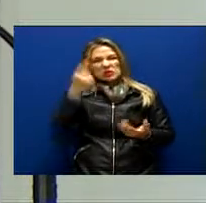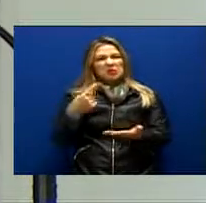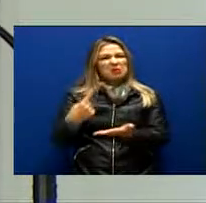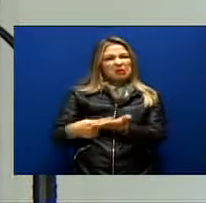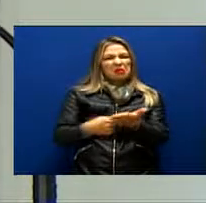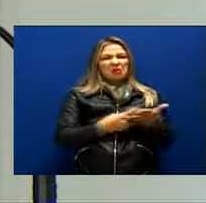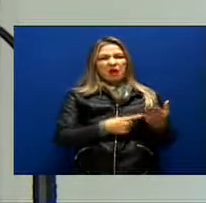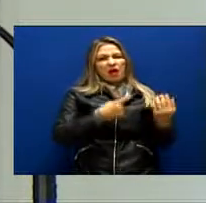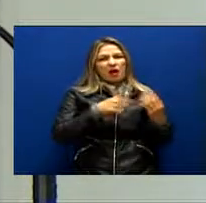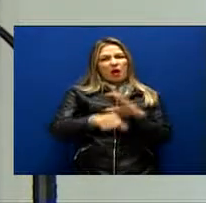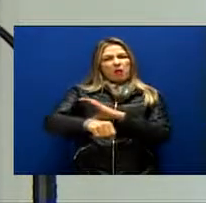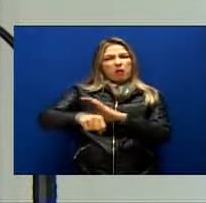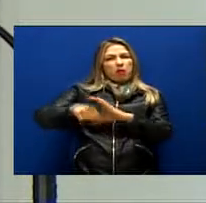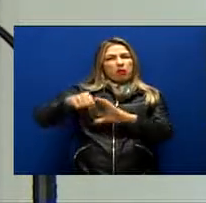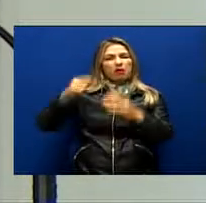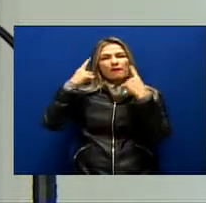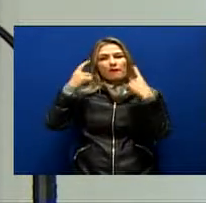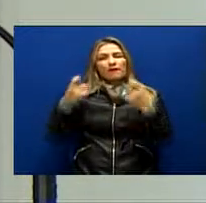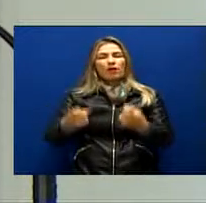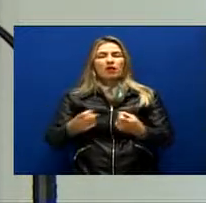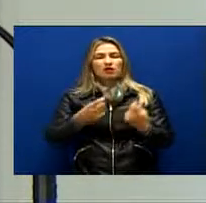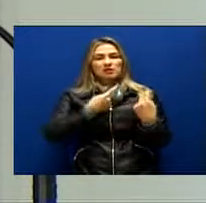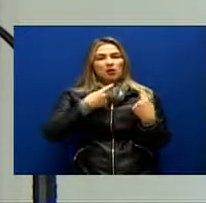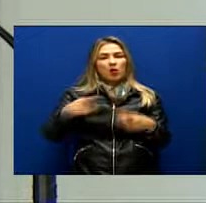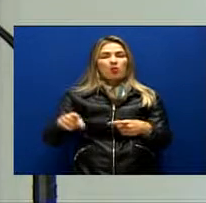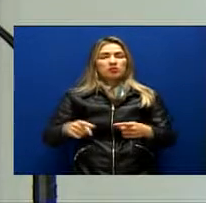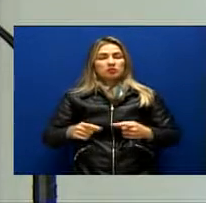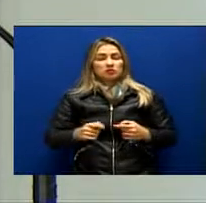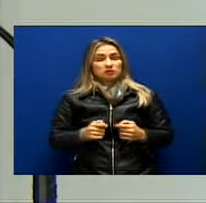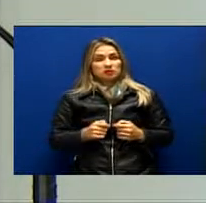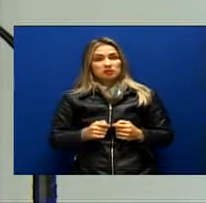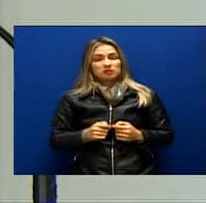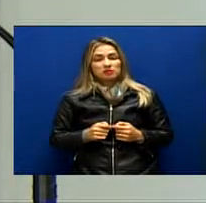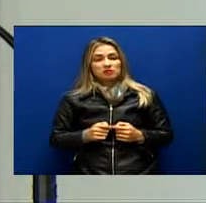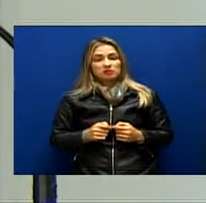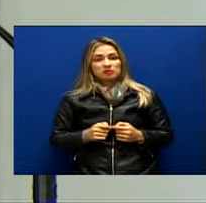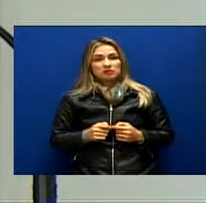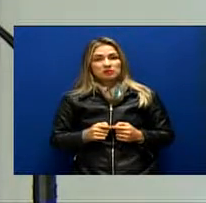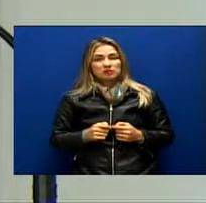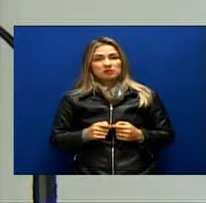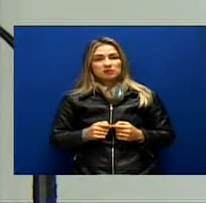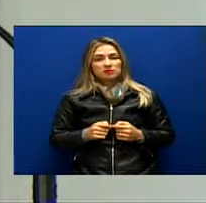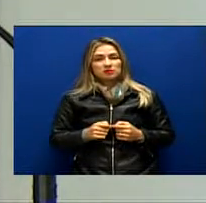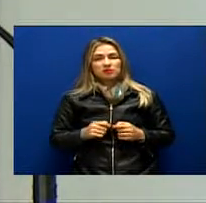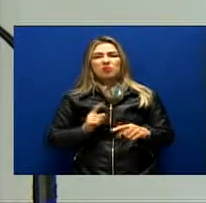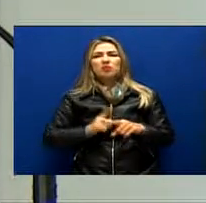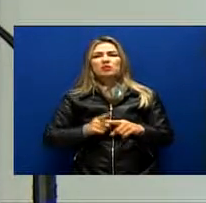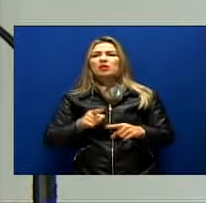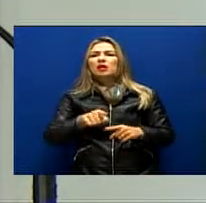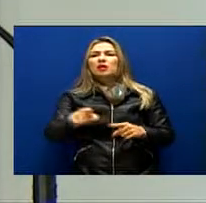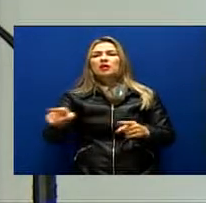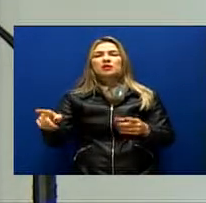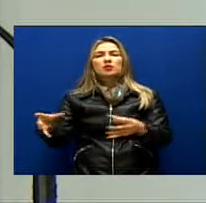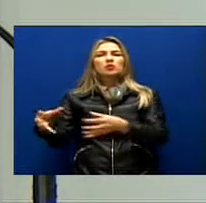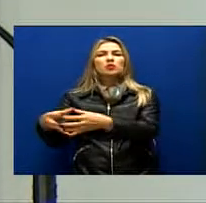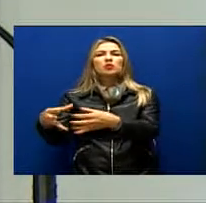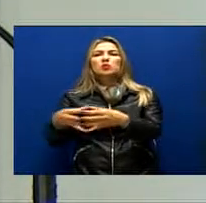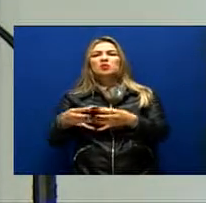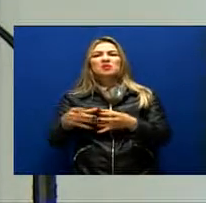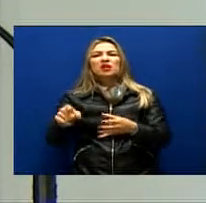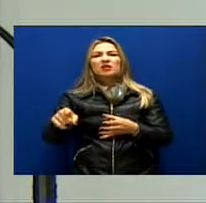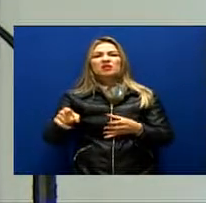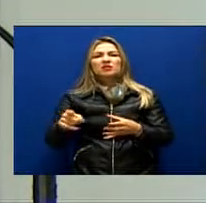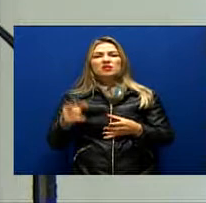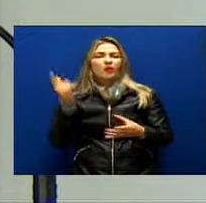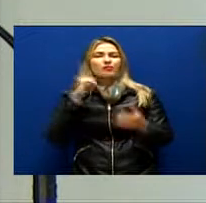lá, por que somente esse grupo é contemplado? Por quê? Nós temos,